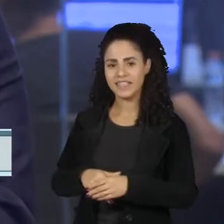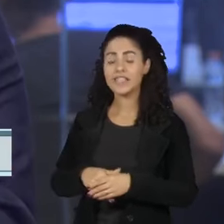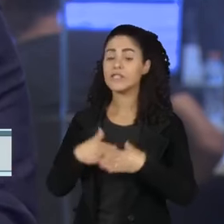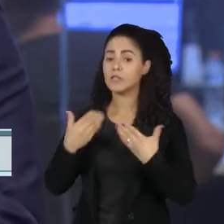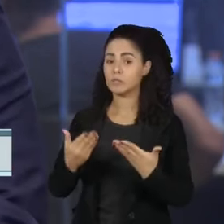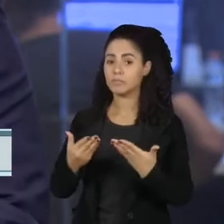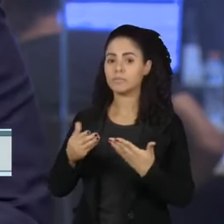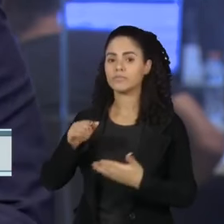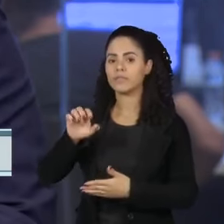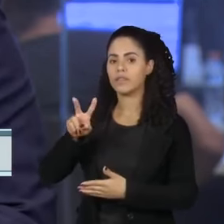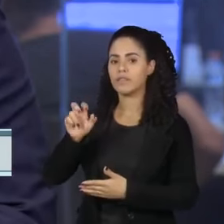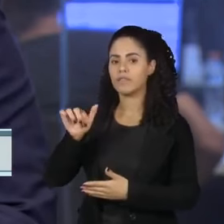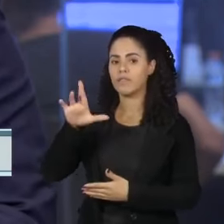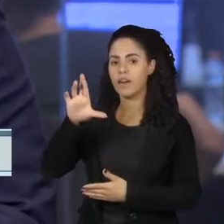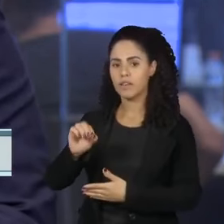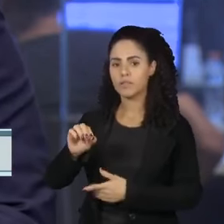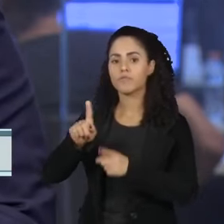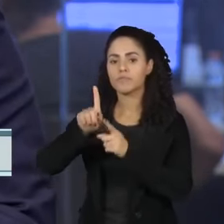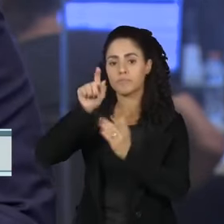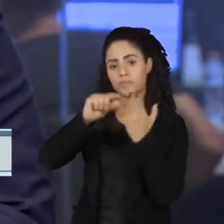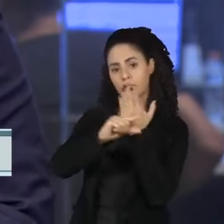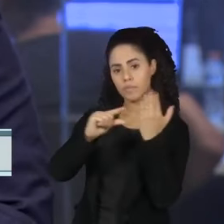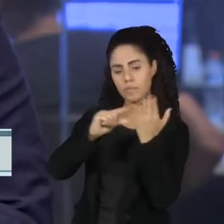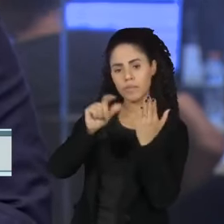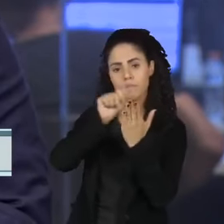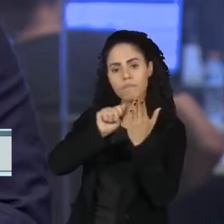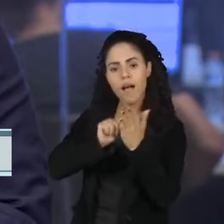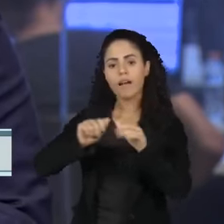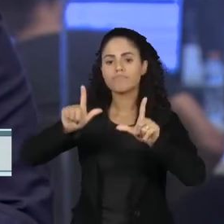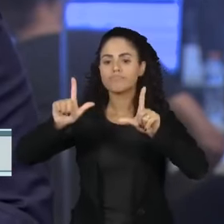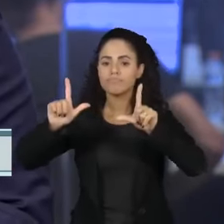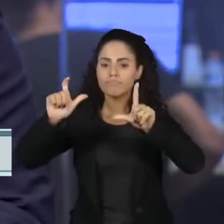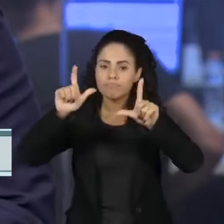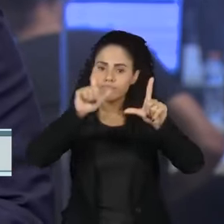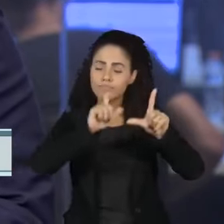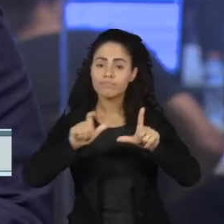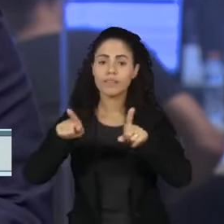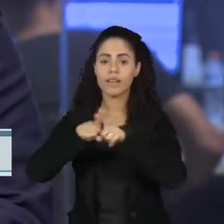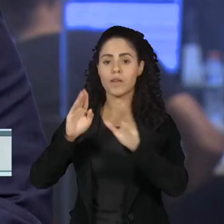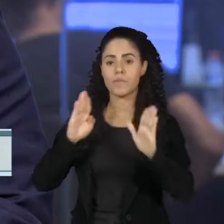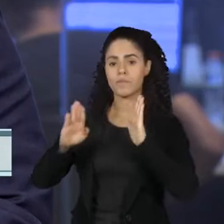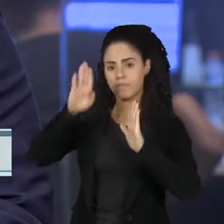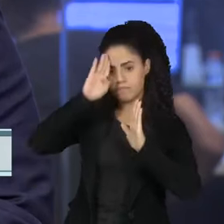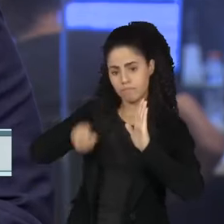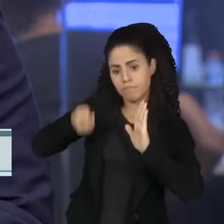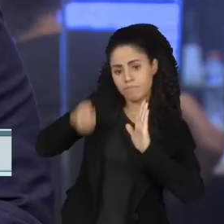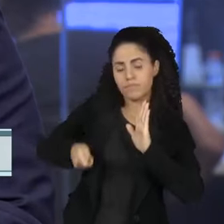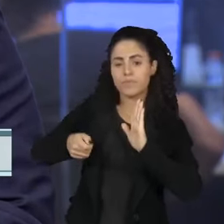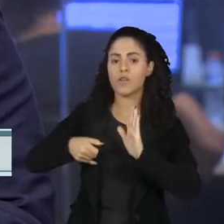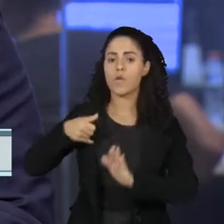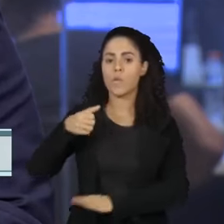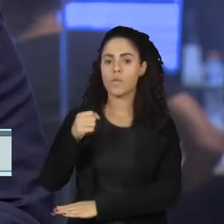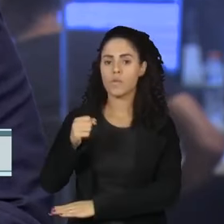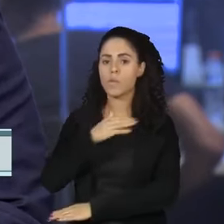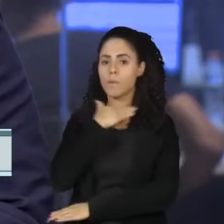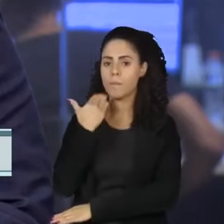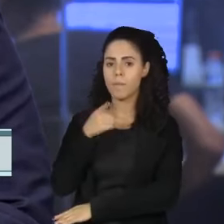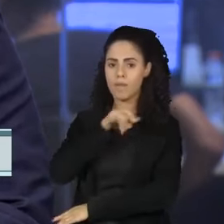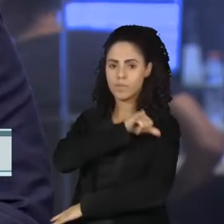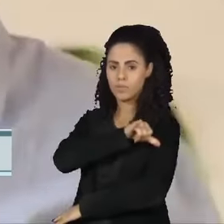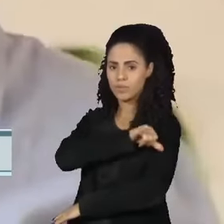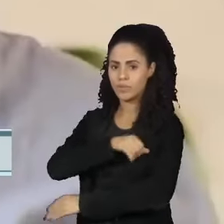Evandro Teixeira o autor de algumas das fotos mais simbólicas da ditadura militar morreu aos 88 anos no Rio